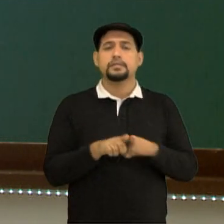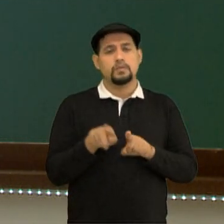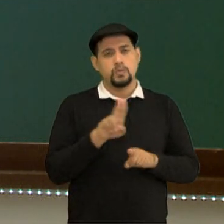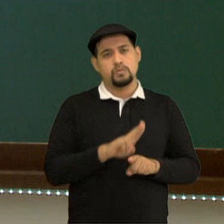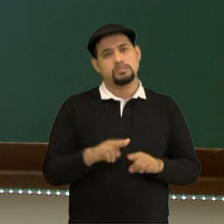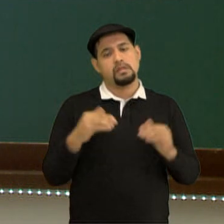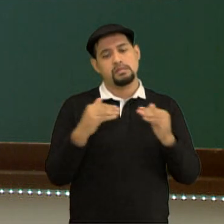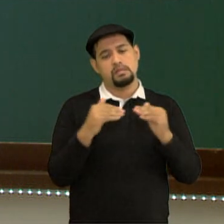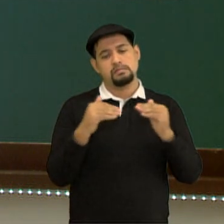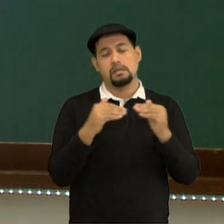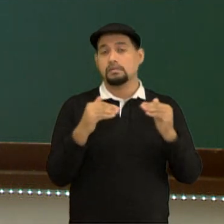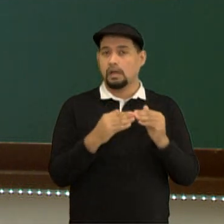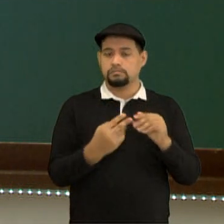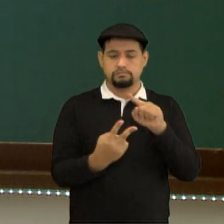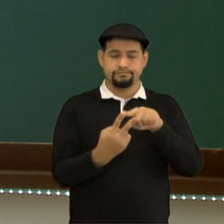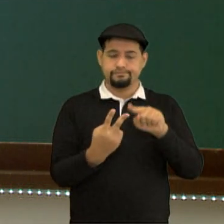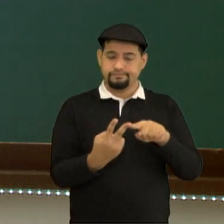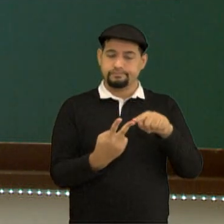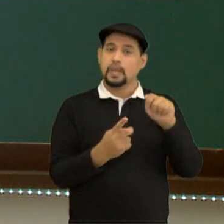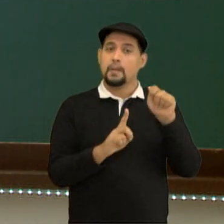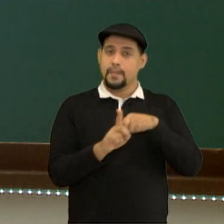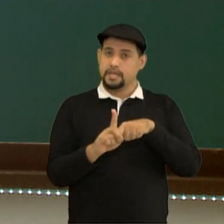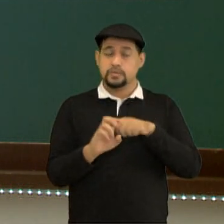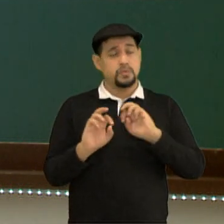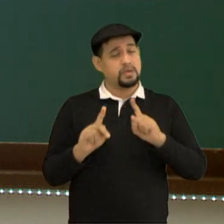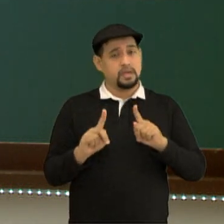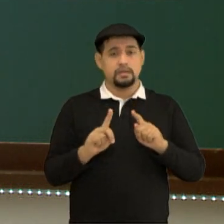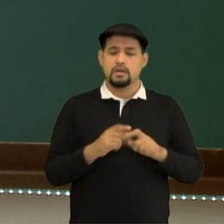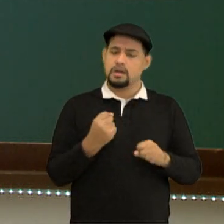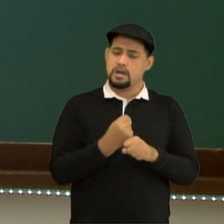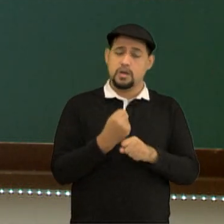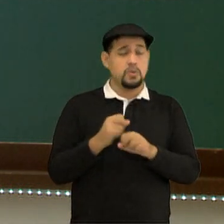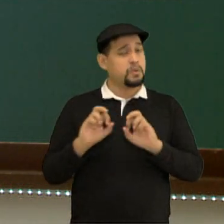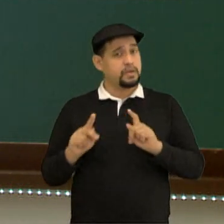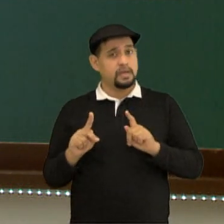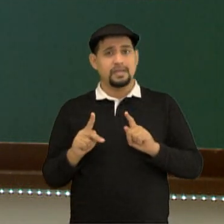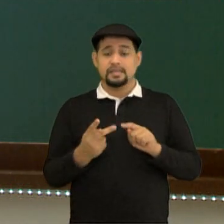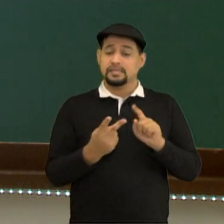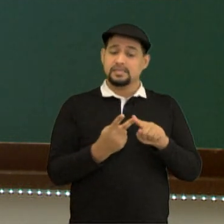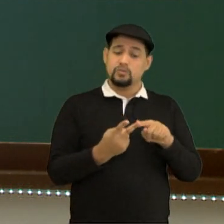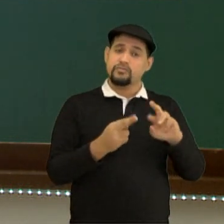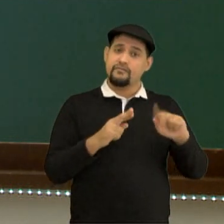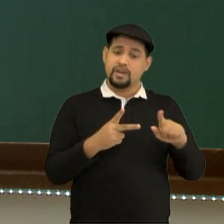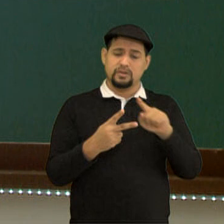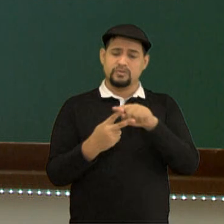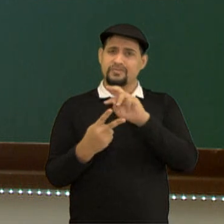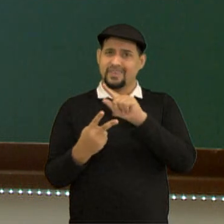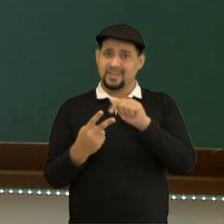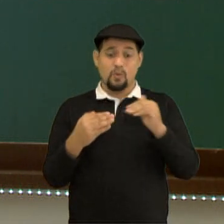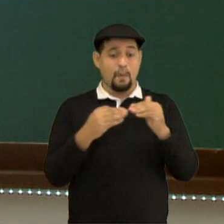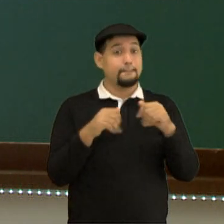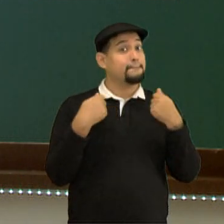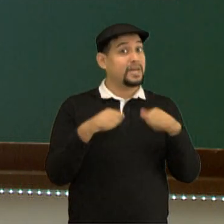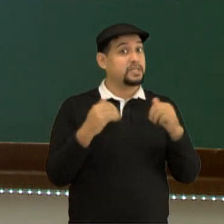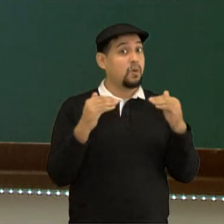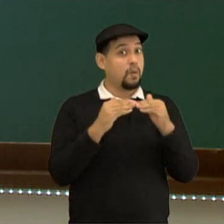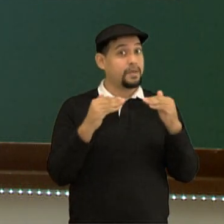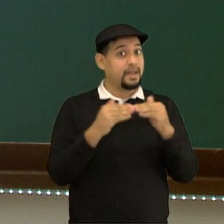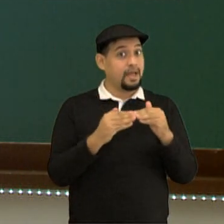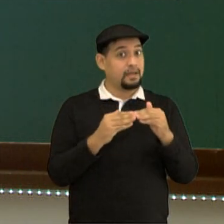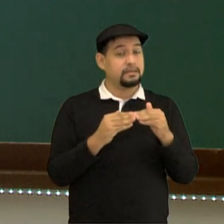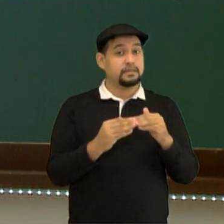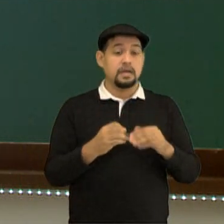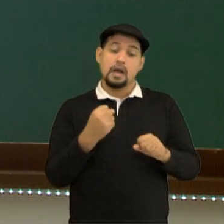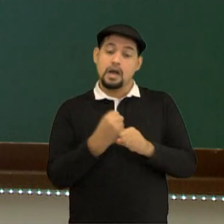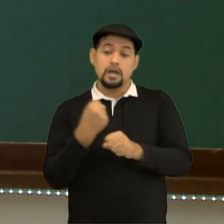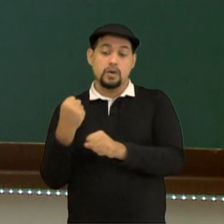dois estão em meses, ok. Os dois estão em ano, ok. Se um não estiver combinando com o outro, tem que fazer de alguma maneira para eles